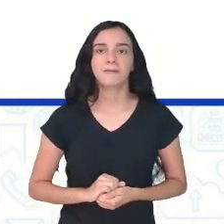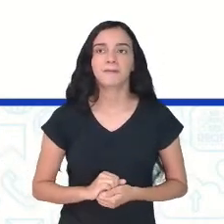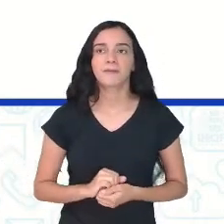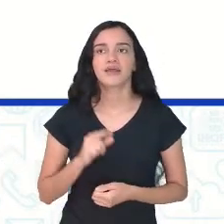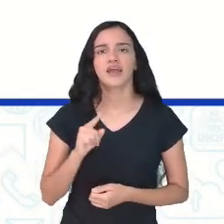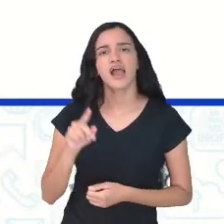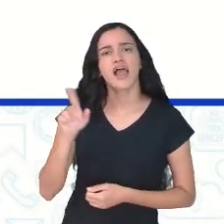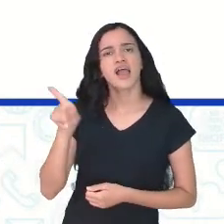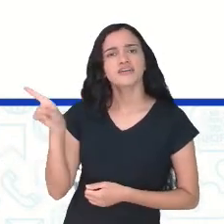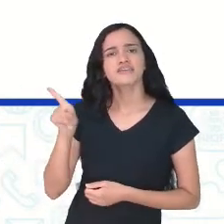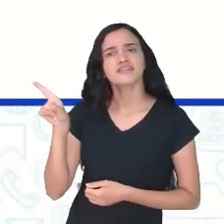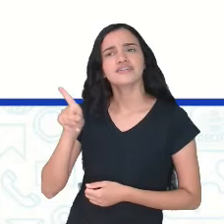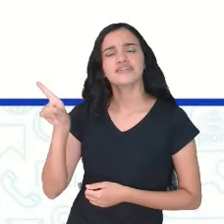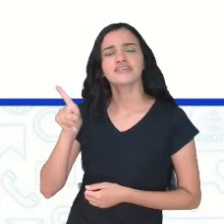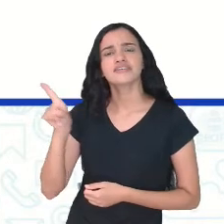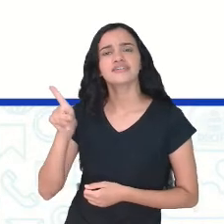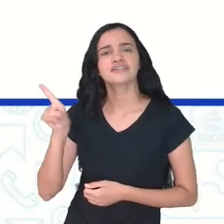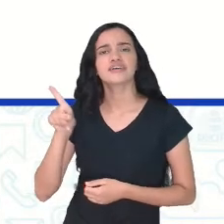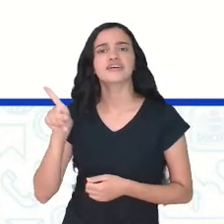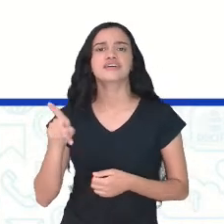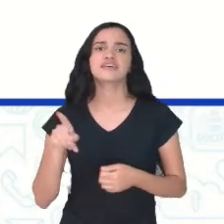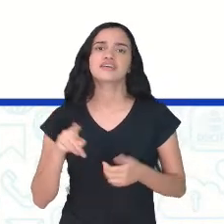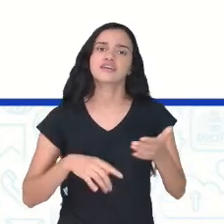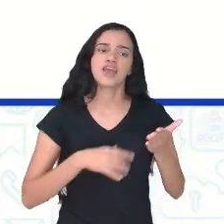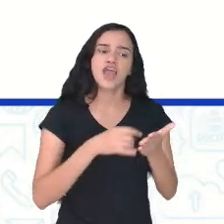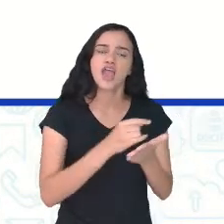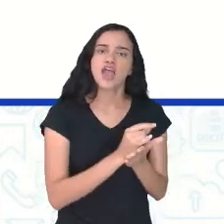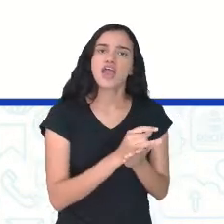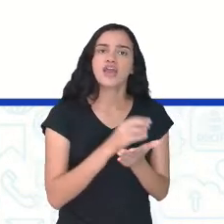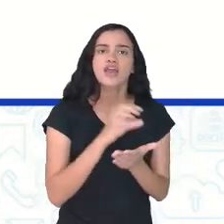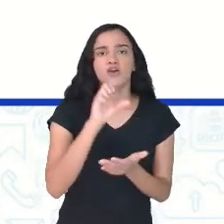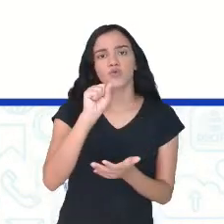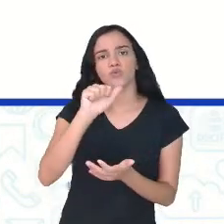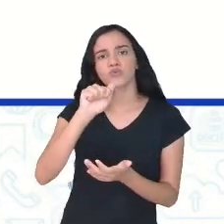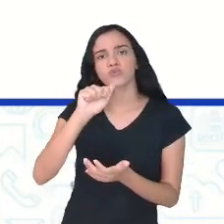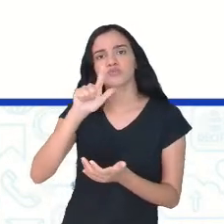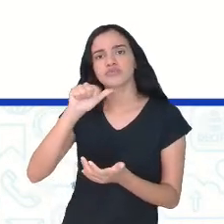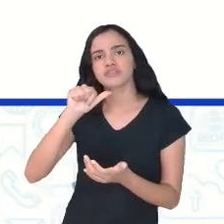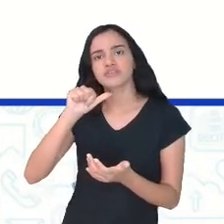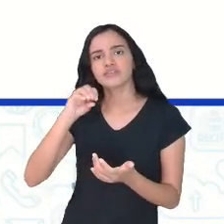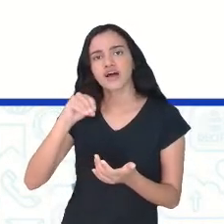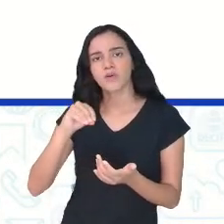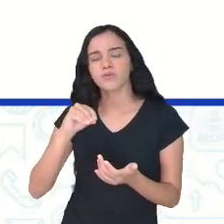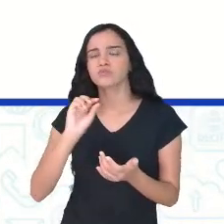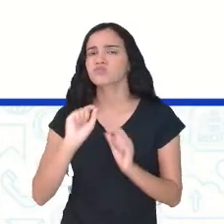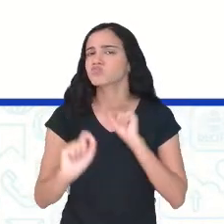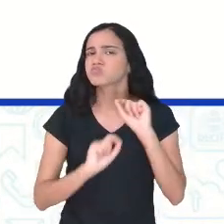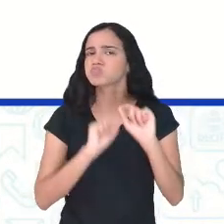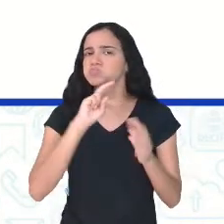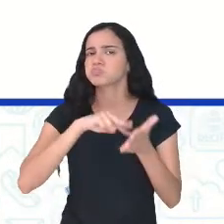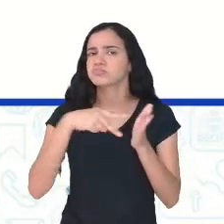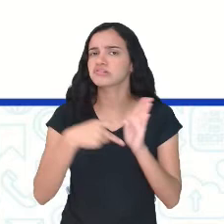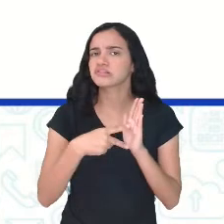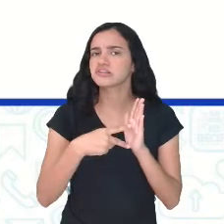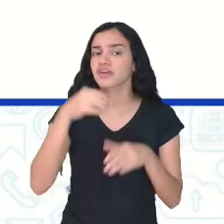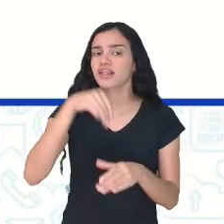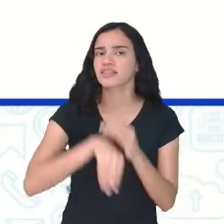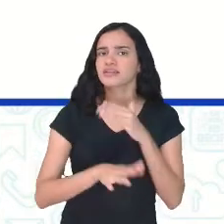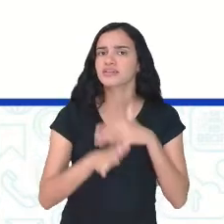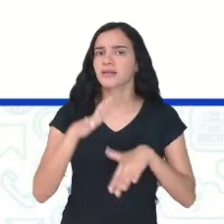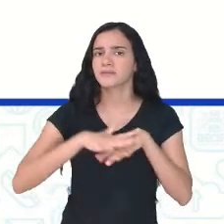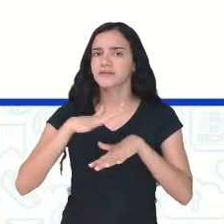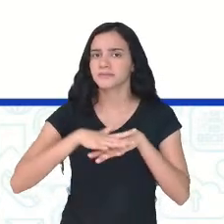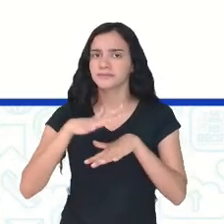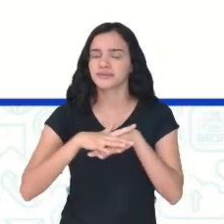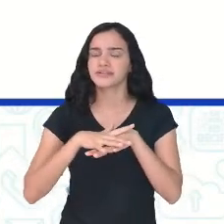Isso aqui é um extrato. O que é que ele fez? O saldo. O que significa saldo na matemática?